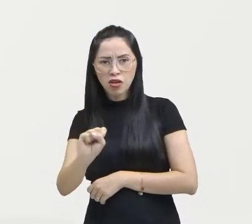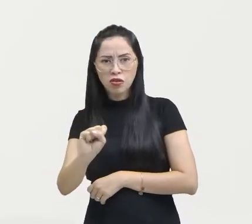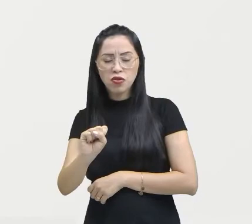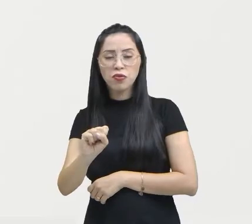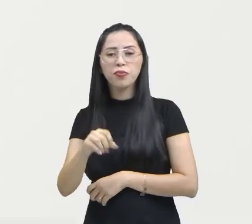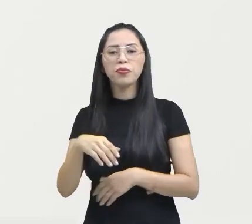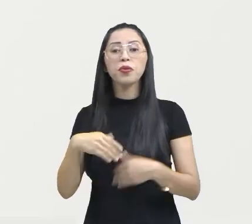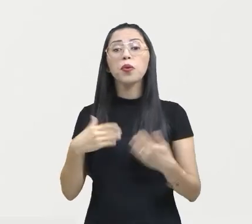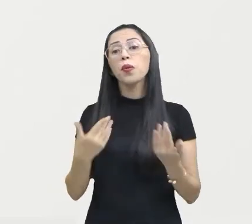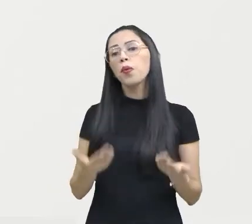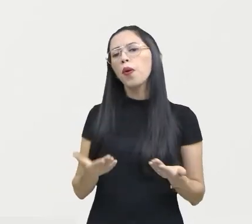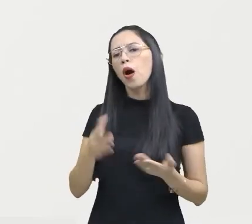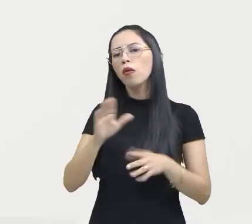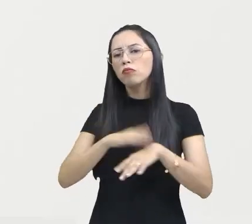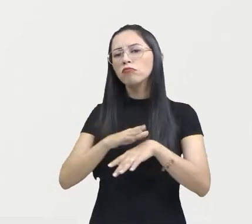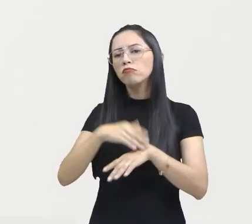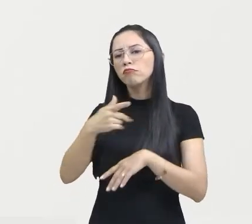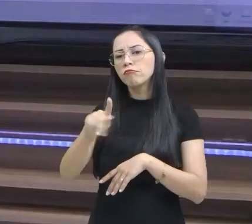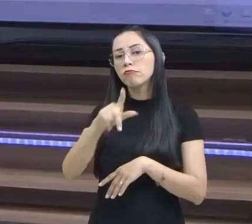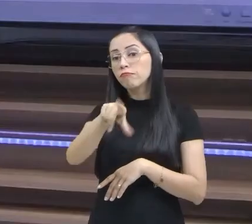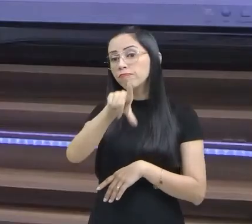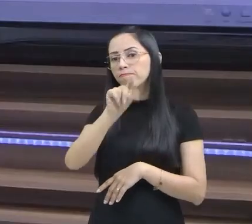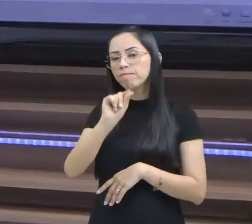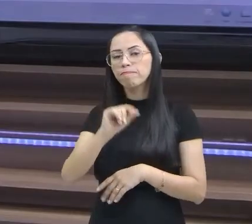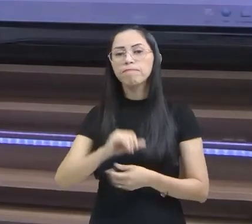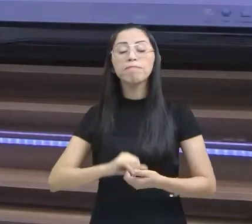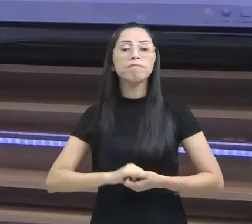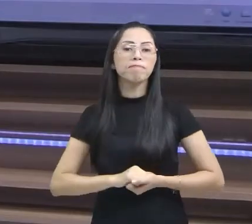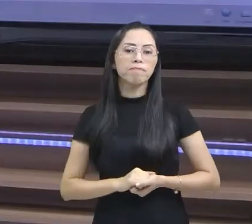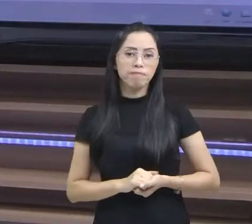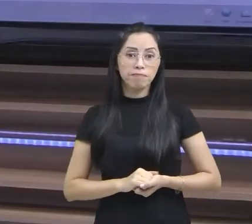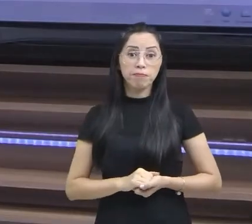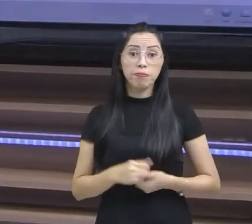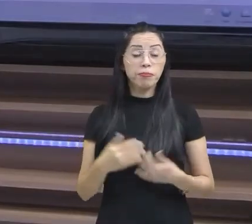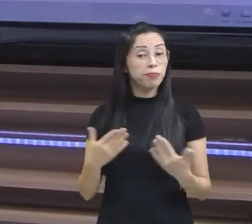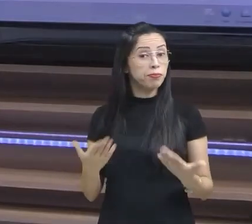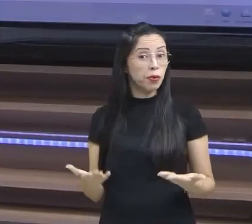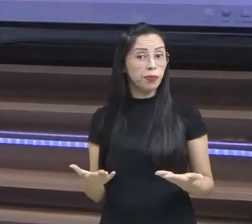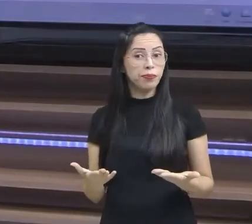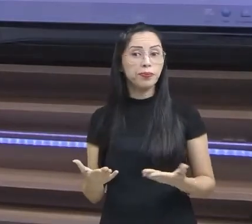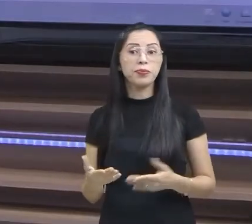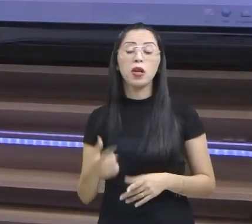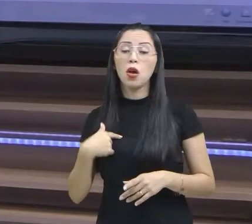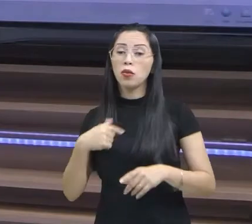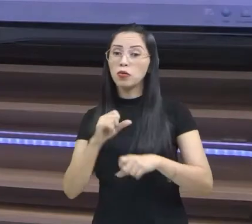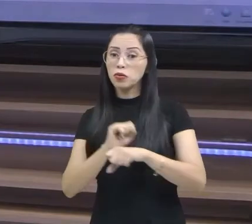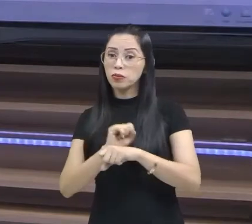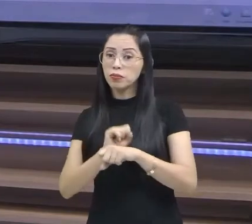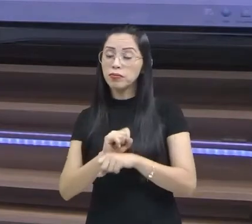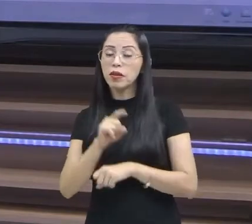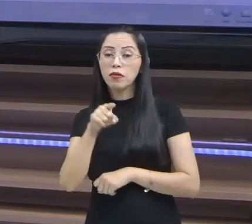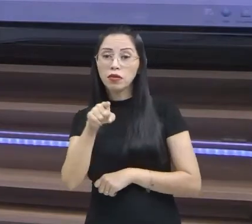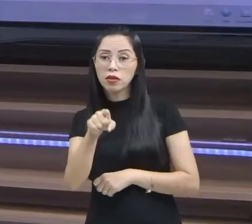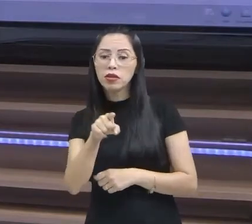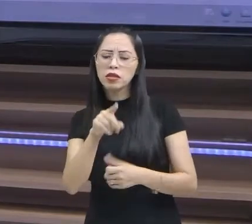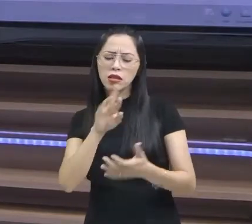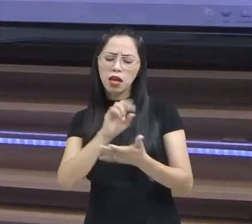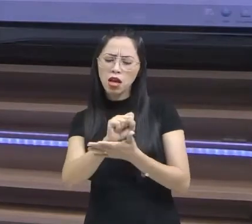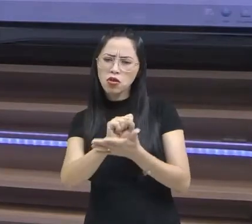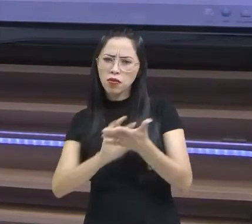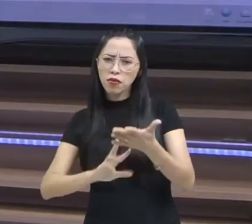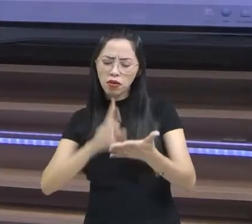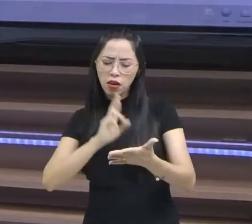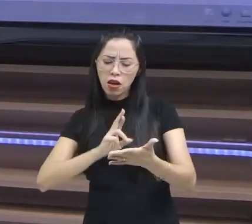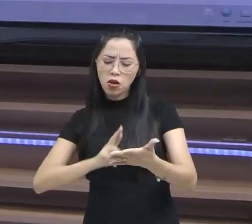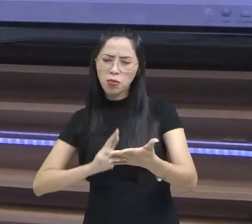D, 28 dias. Bom, vou deixar o exercitando aí para vocês. Façam as contas direitinho. Daqui a pouco